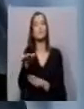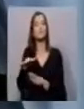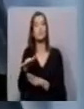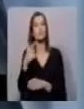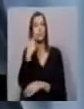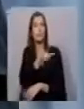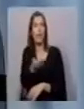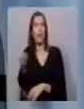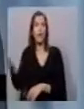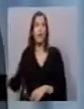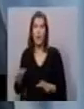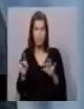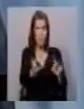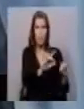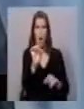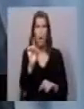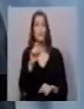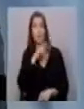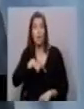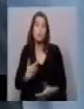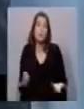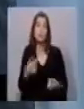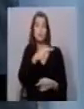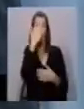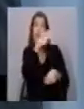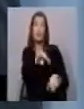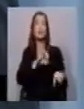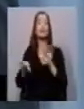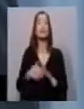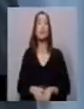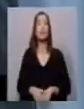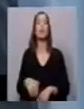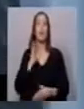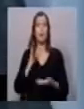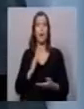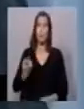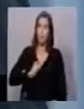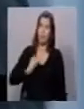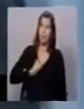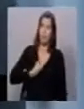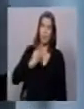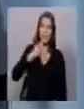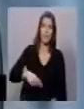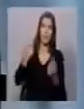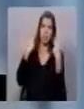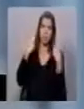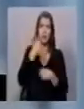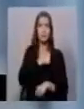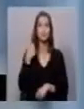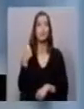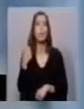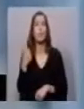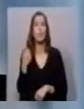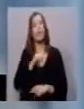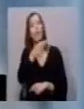existem. Isso não pode ser mexido? Pode, é uma questão de opções. Por que razão é que os trabalhadores são obrigados, mais uma vez, a serem sacrificados? E por que razão é que